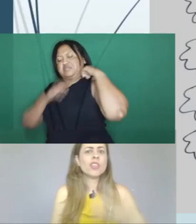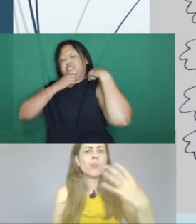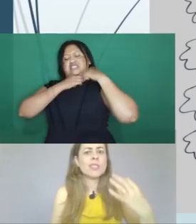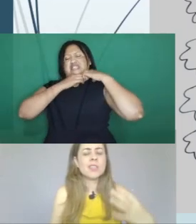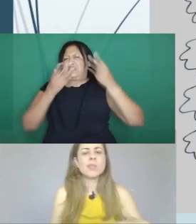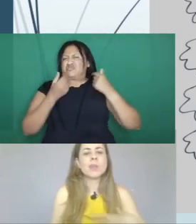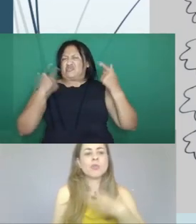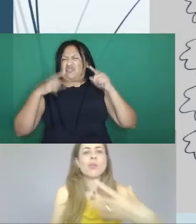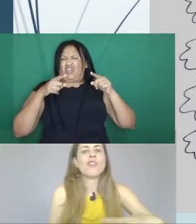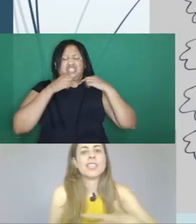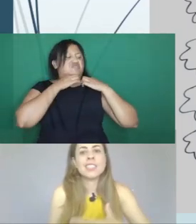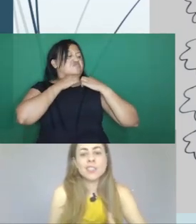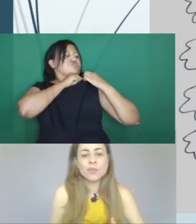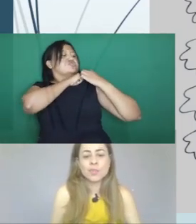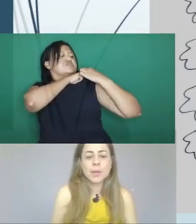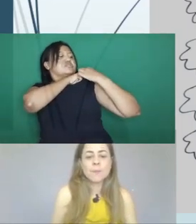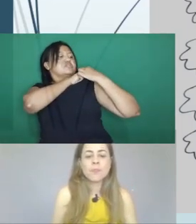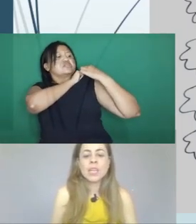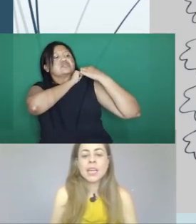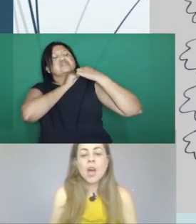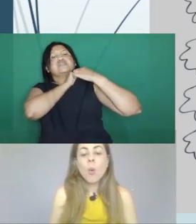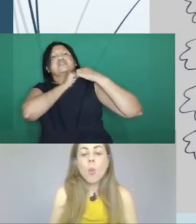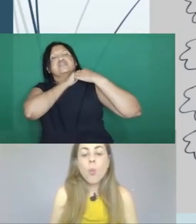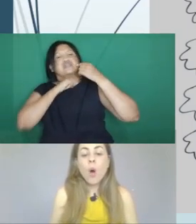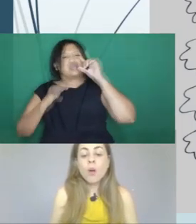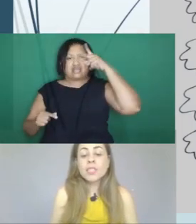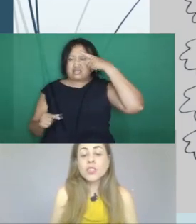empurrando muito para cima tá muito provocativo né